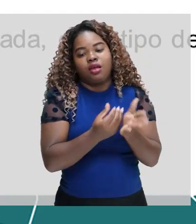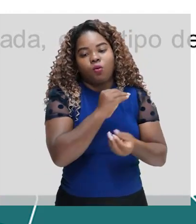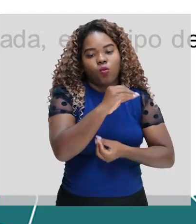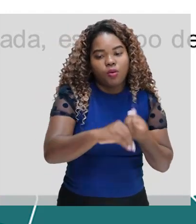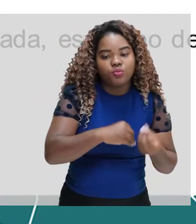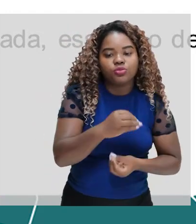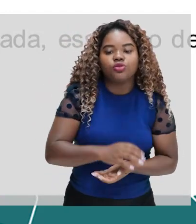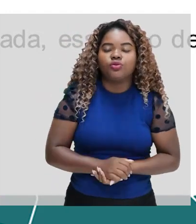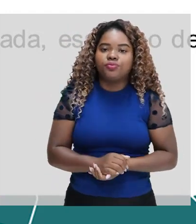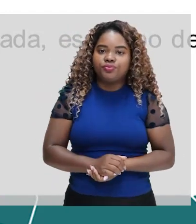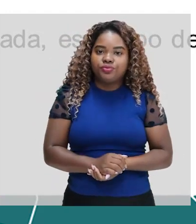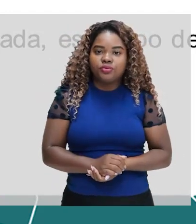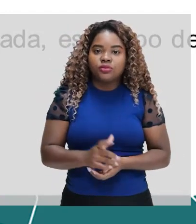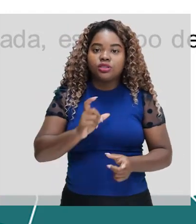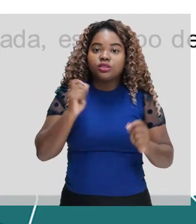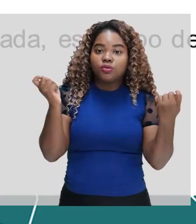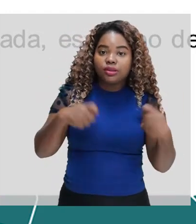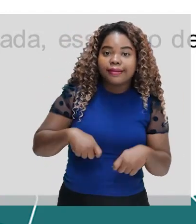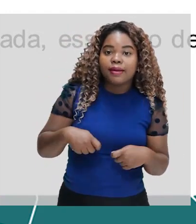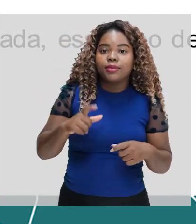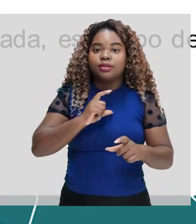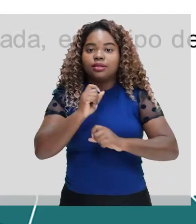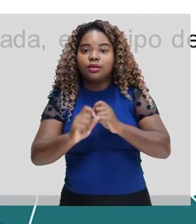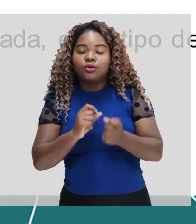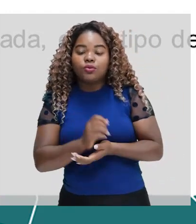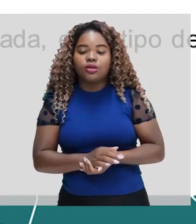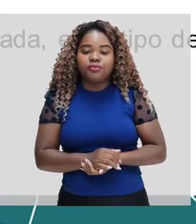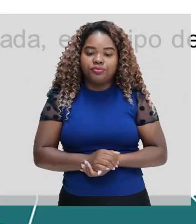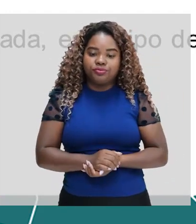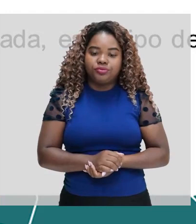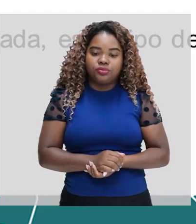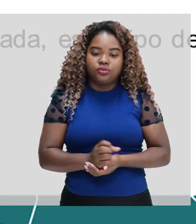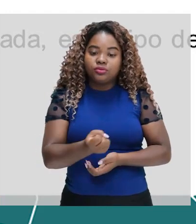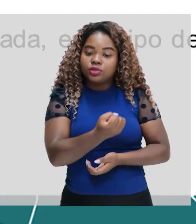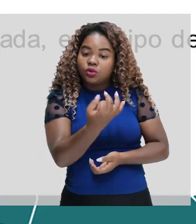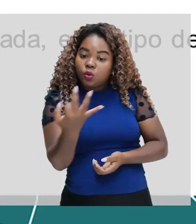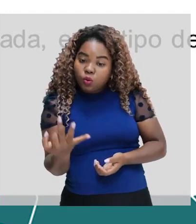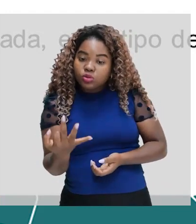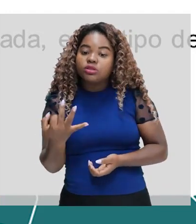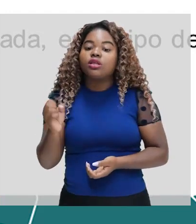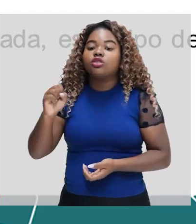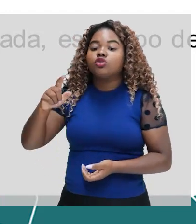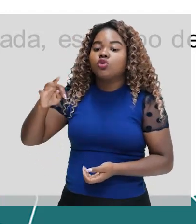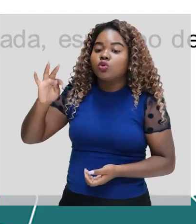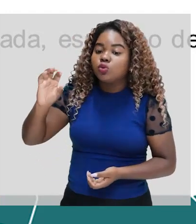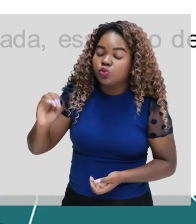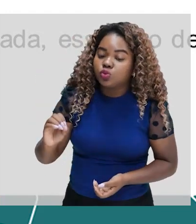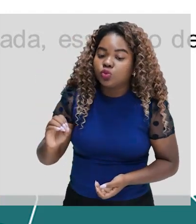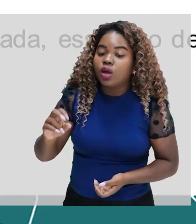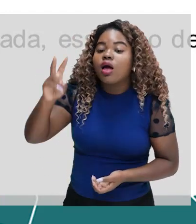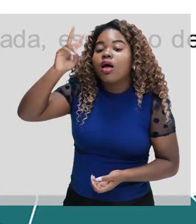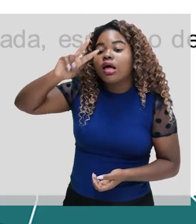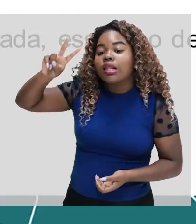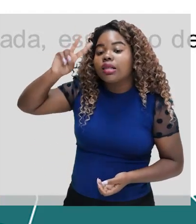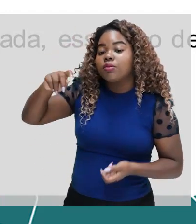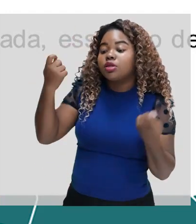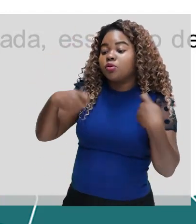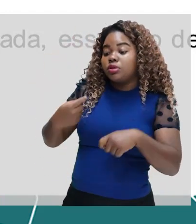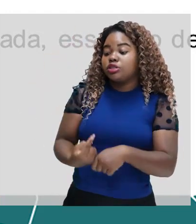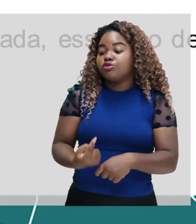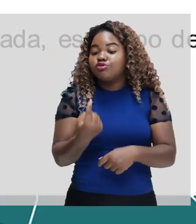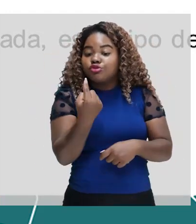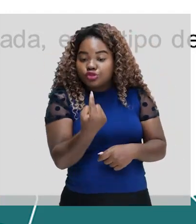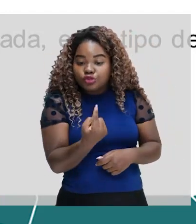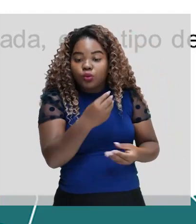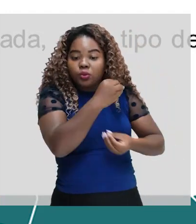soluções. Então, nós podemos classificar a solução de acordo com a quantidade de soluto. Lembrando que eu preciso de uma